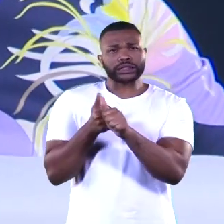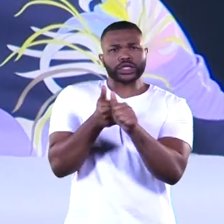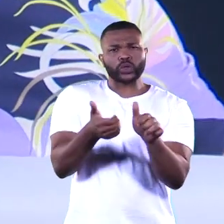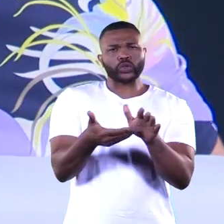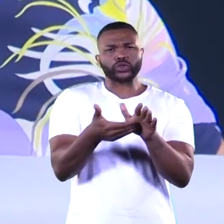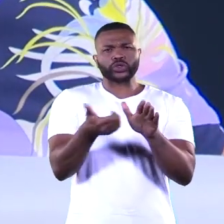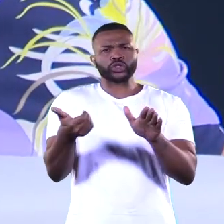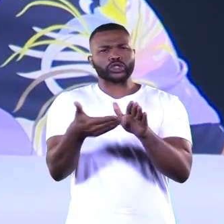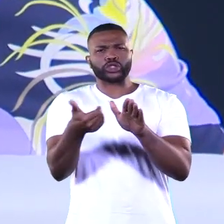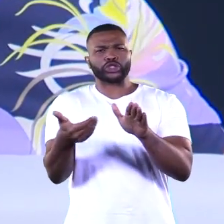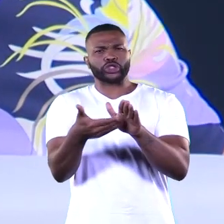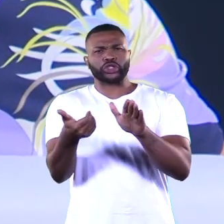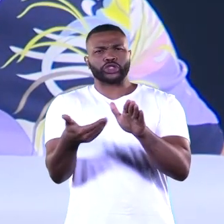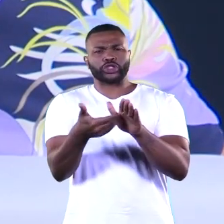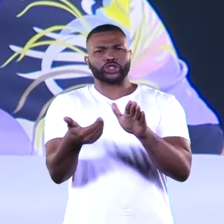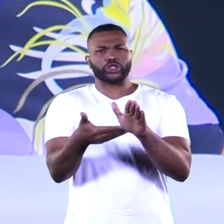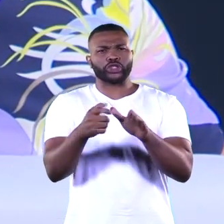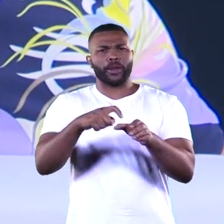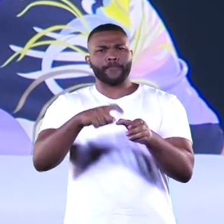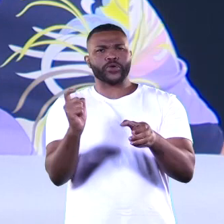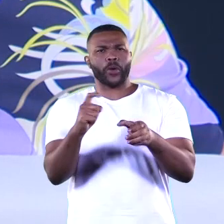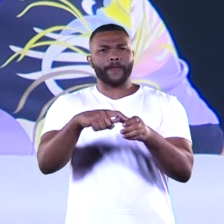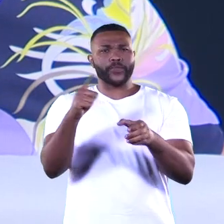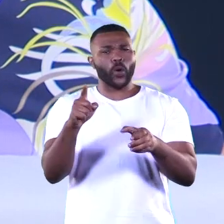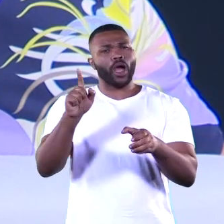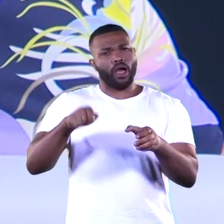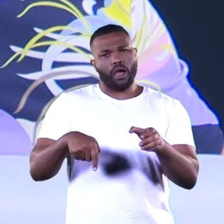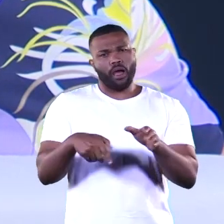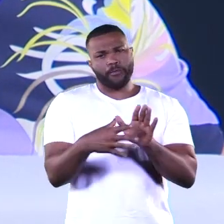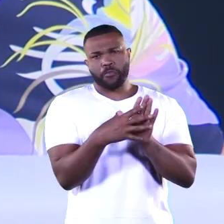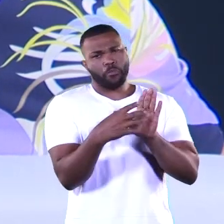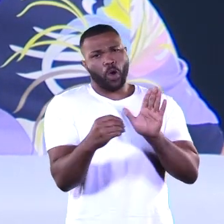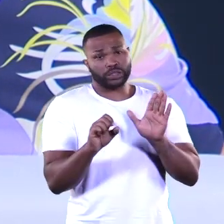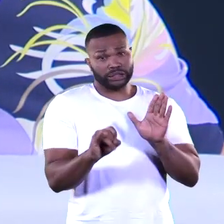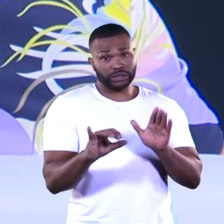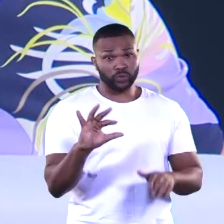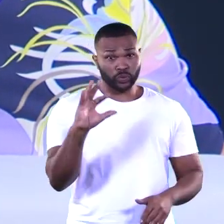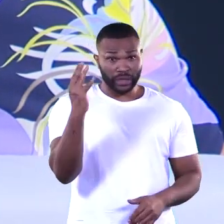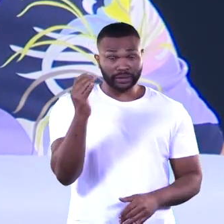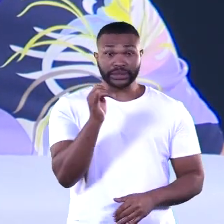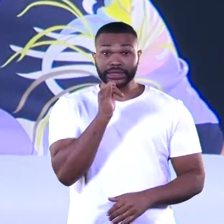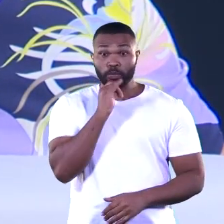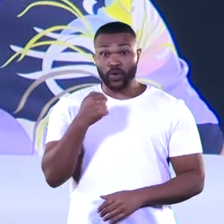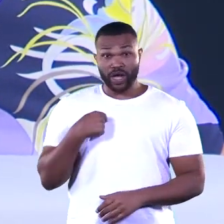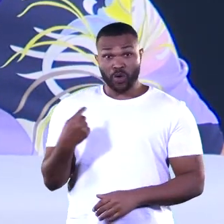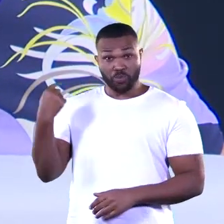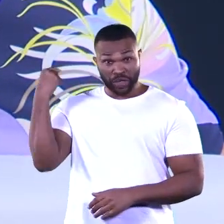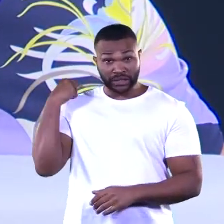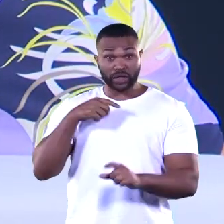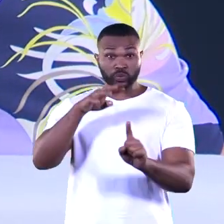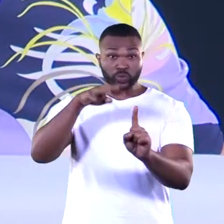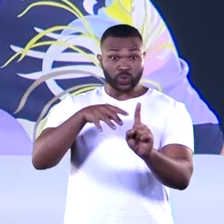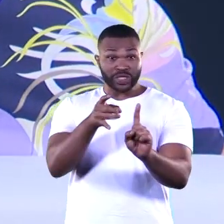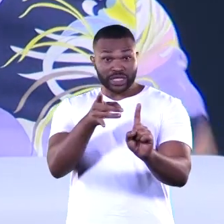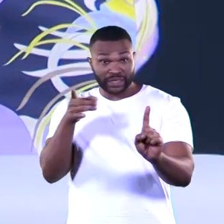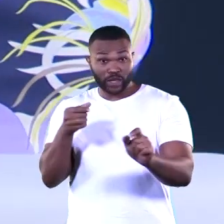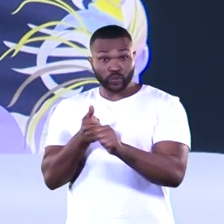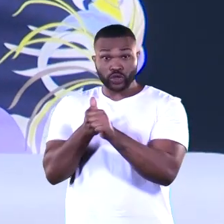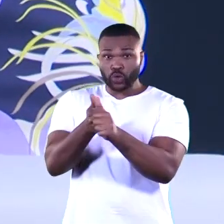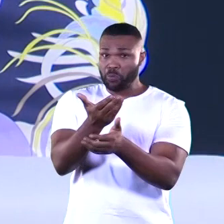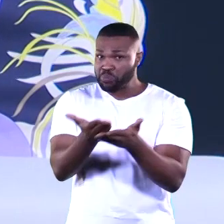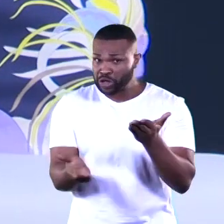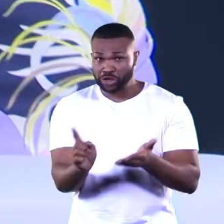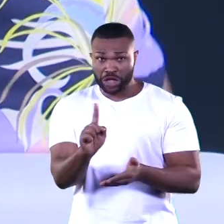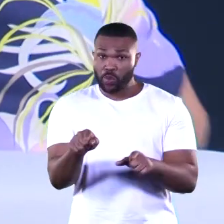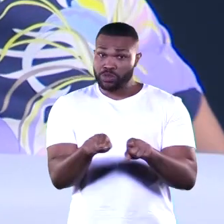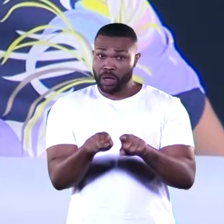seguidores ou parar de seguir vire uma moda nesse sentido. Mas eu mesmo, quando fui cancelado, não perdi. Também não ganhei. Mas